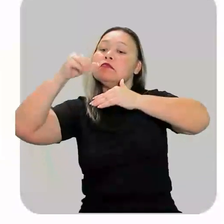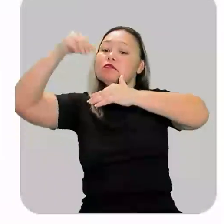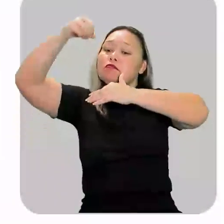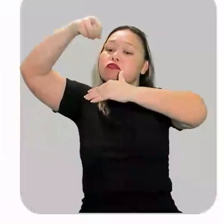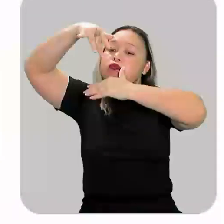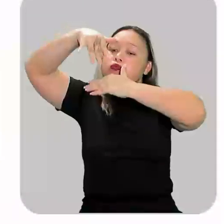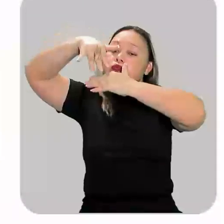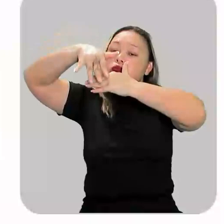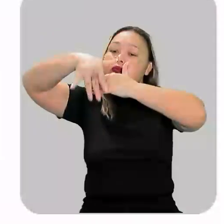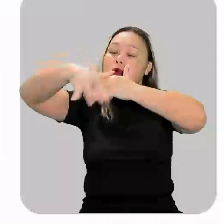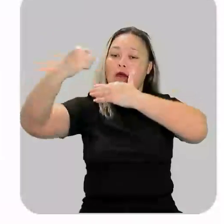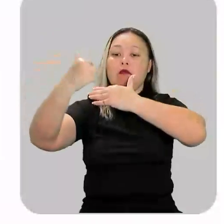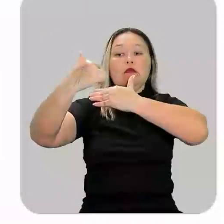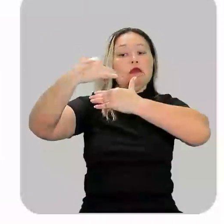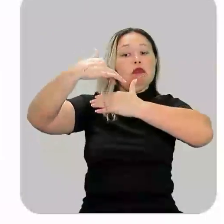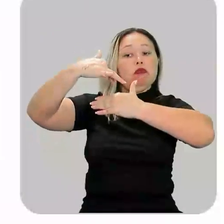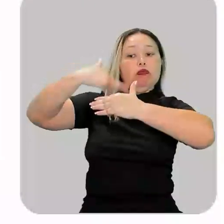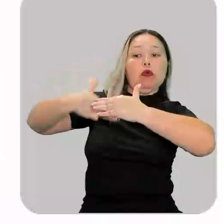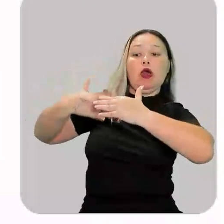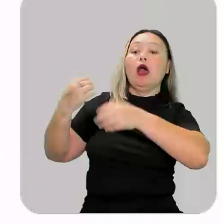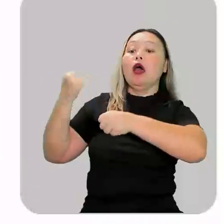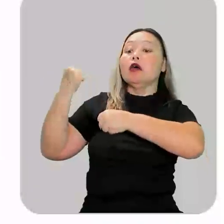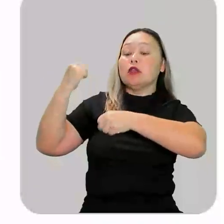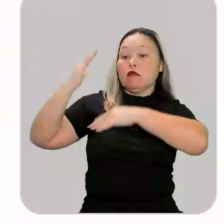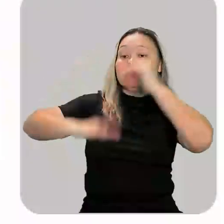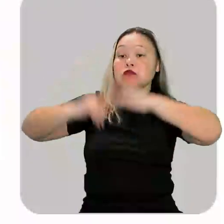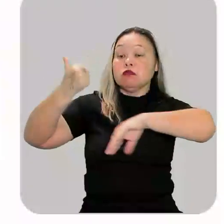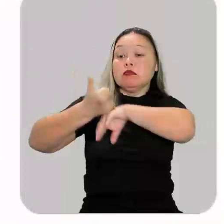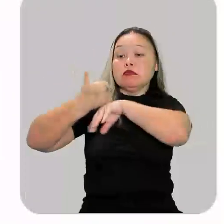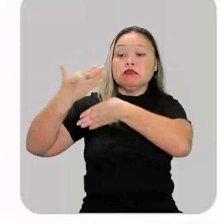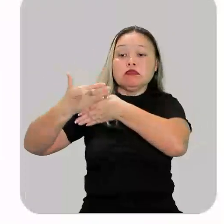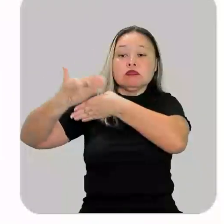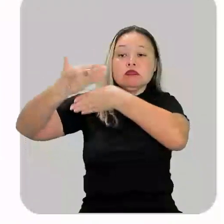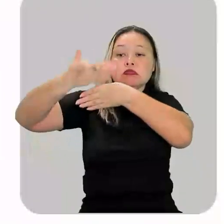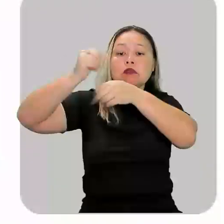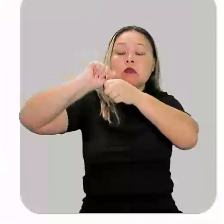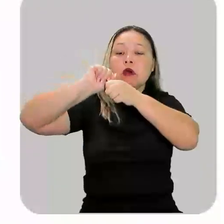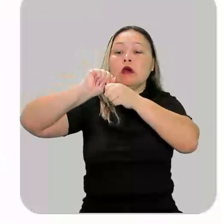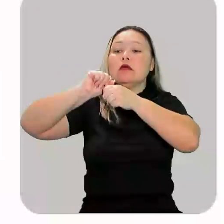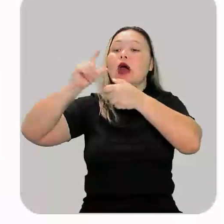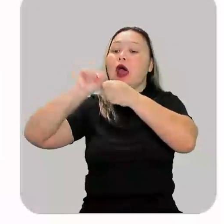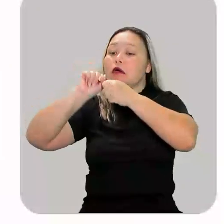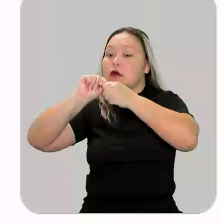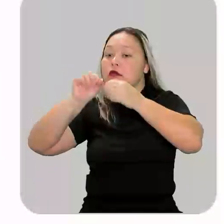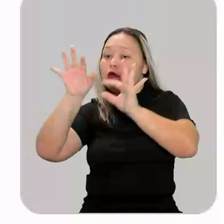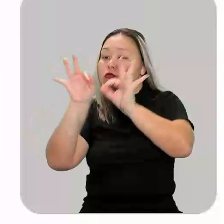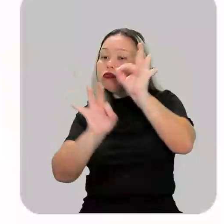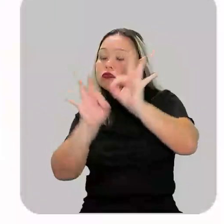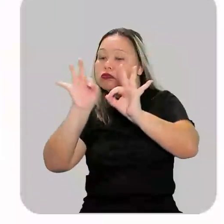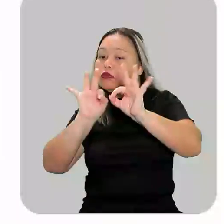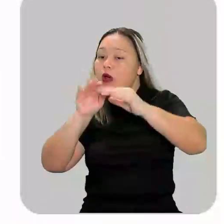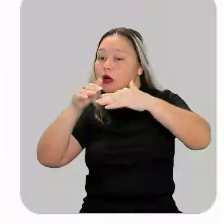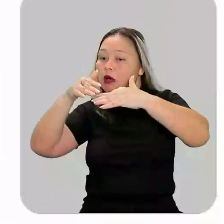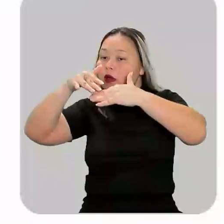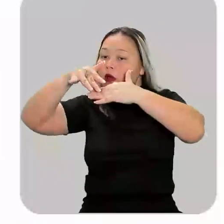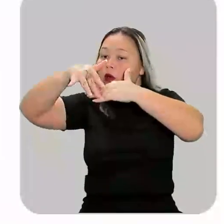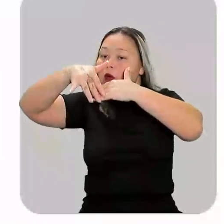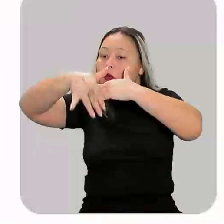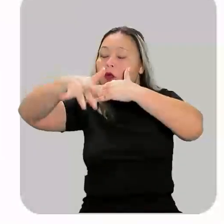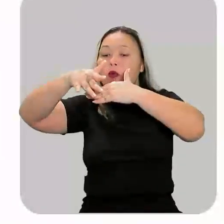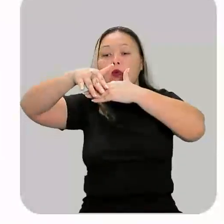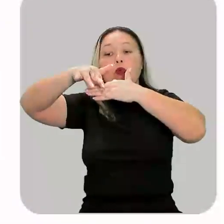chuva. Um pedreiro precisa fazer a planta de escoamento da água de chuva de